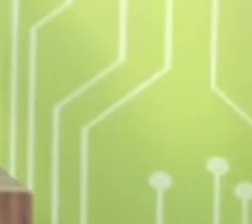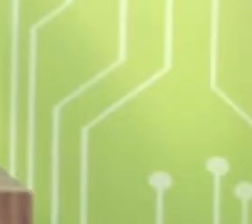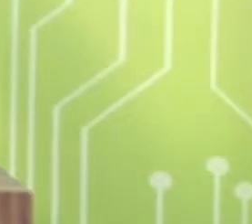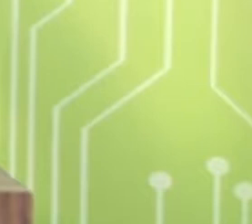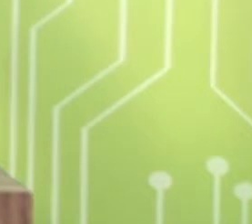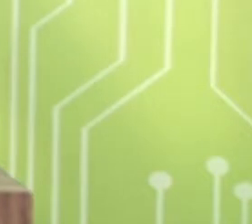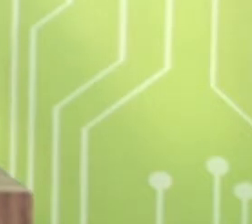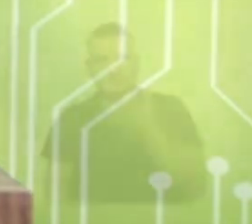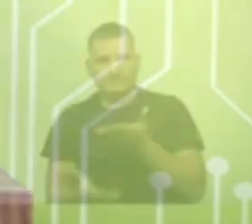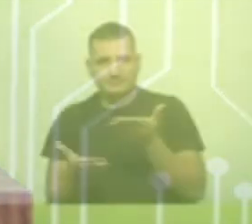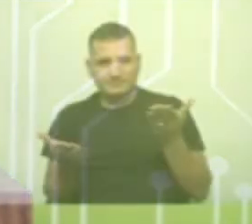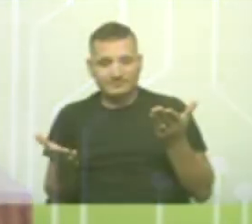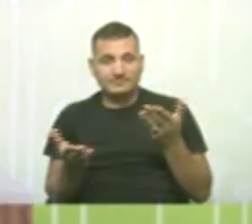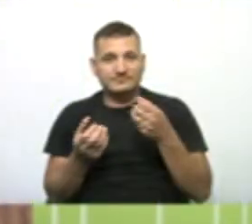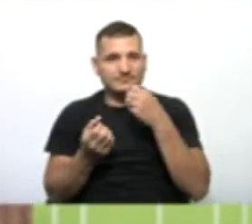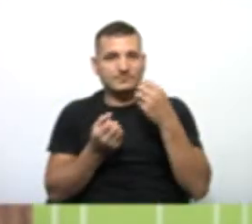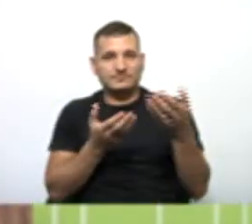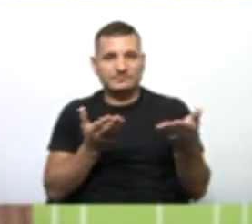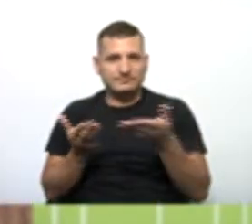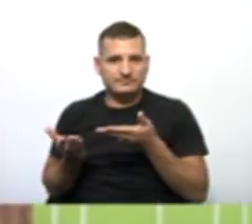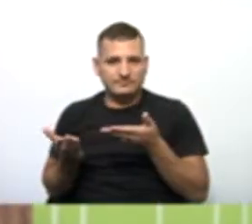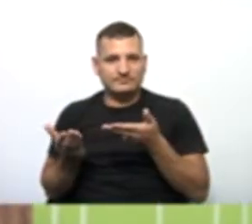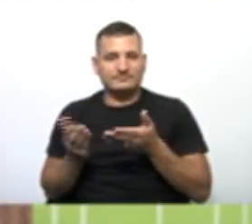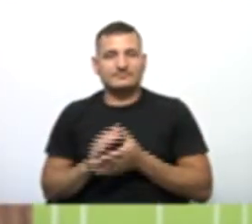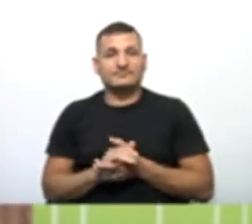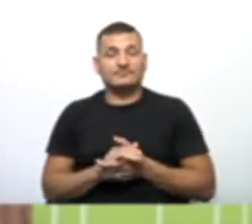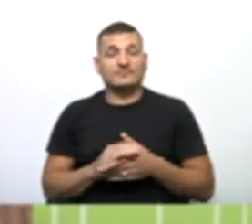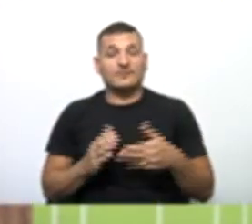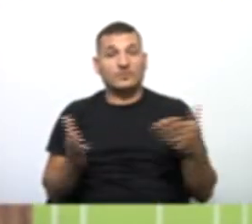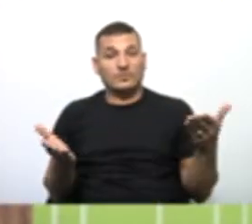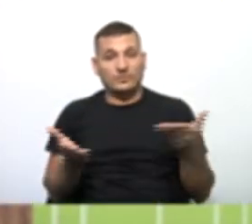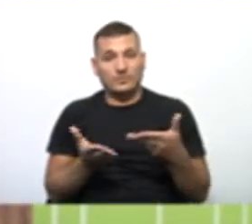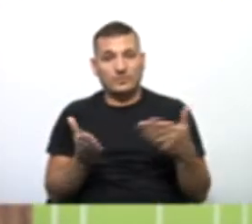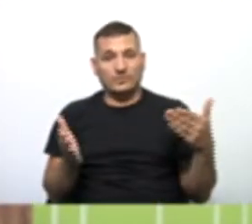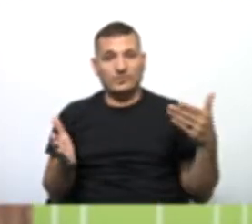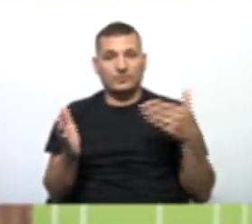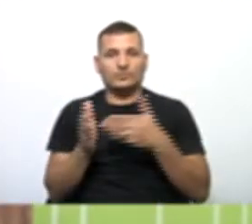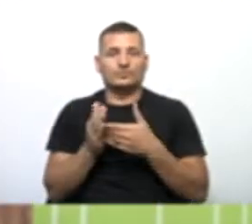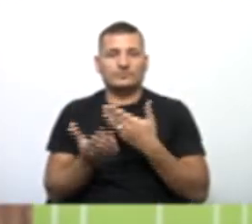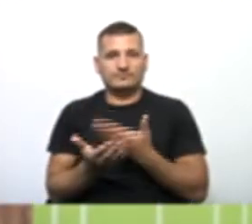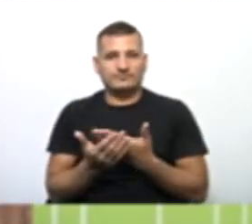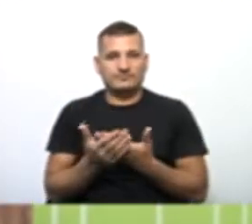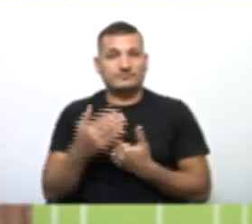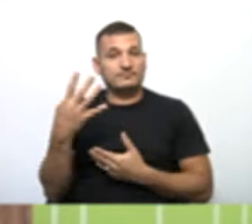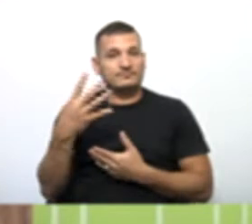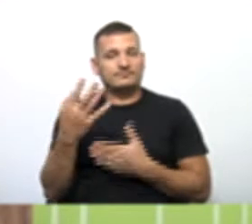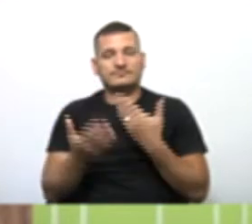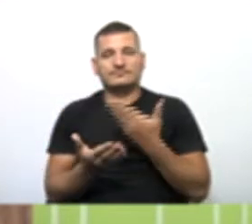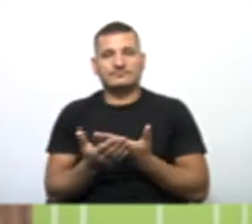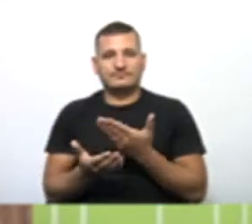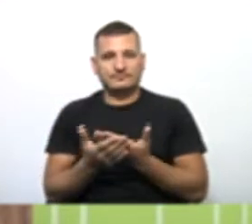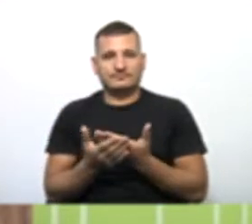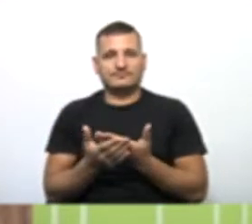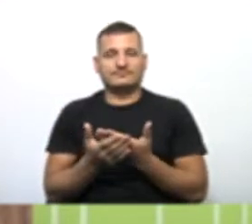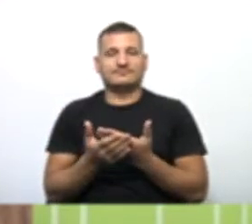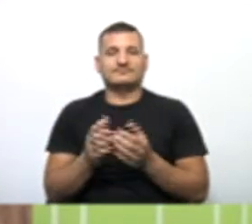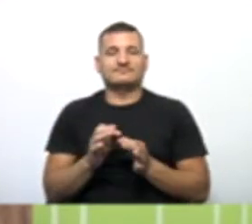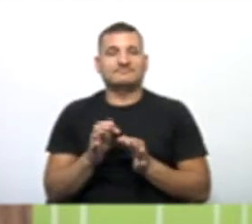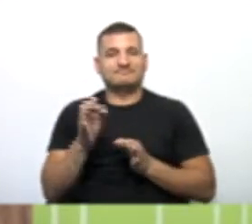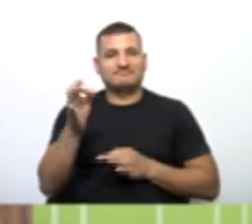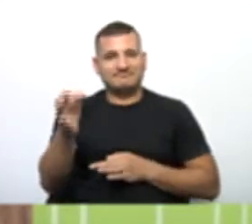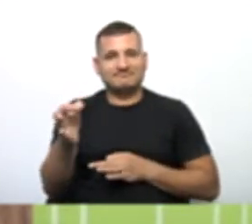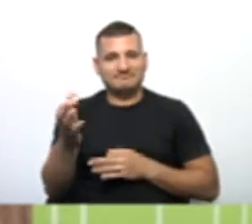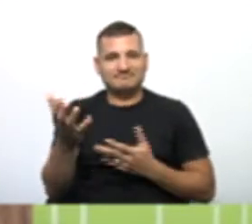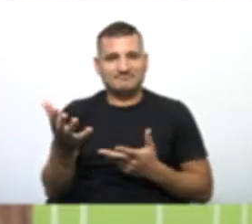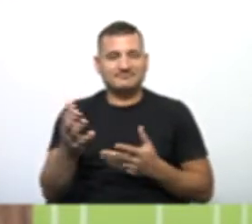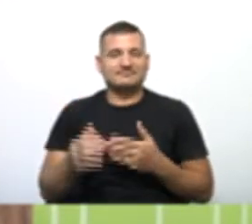Olá, pessoal. Sejam bem-vindos à nossa última aula, né? Nossa quarta aula. A distância aqui que nós estamos